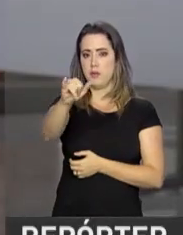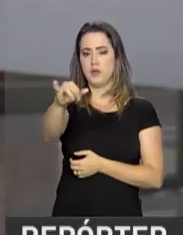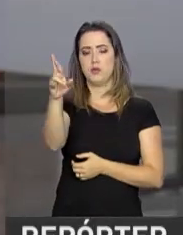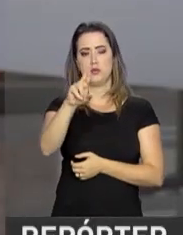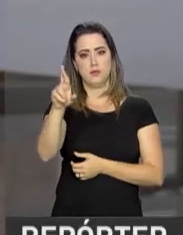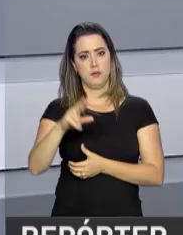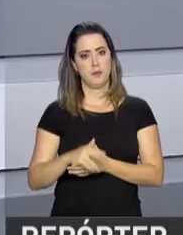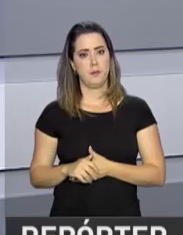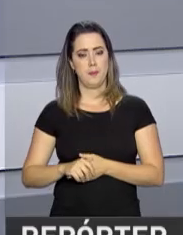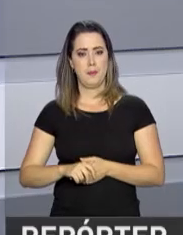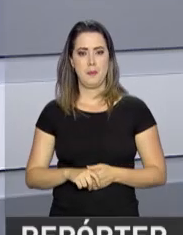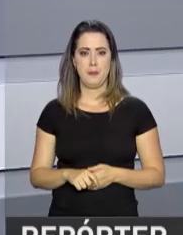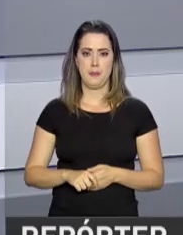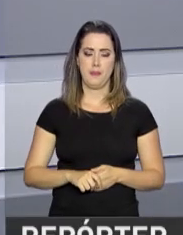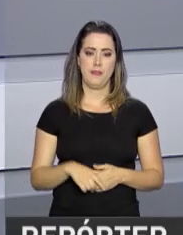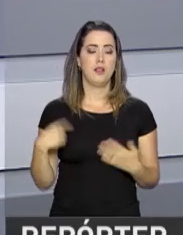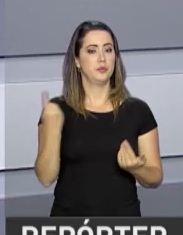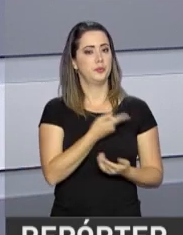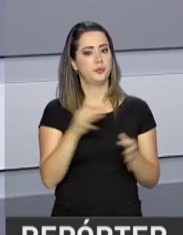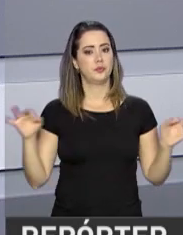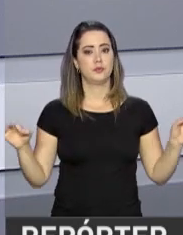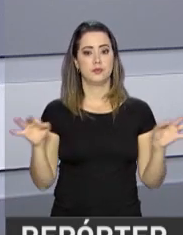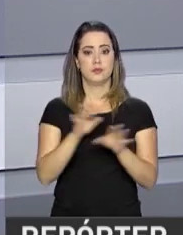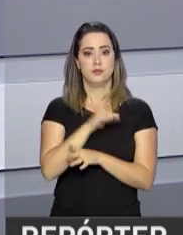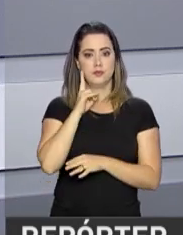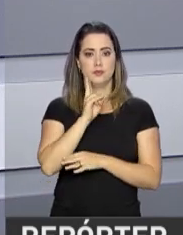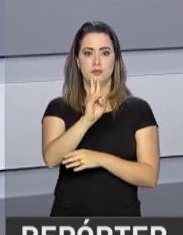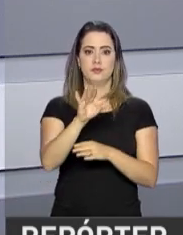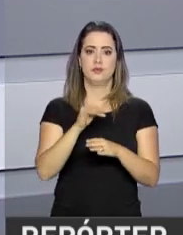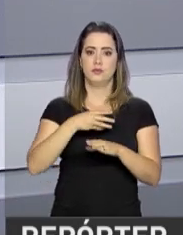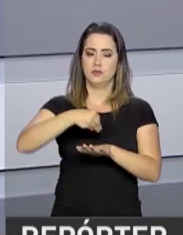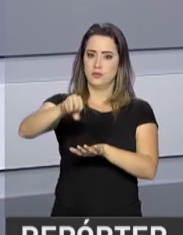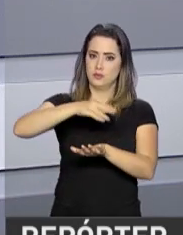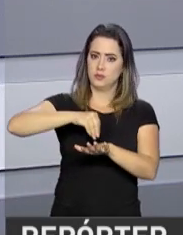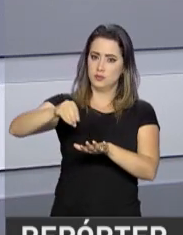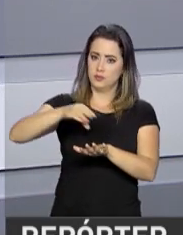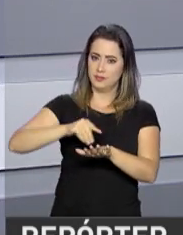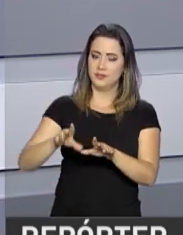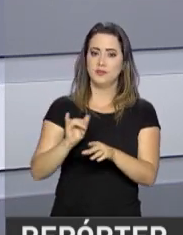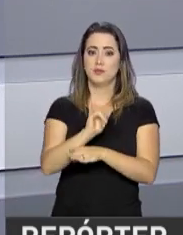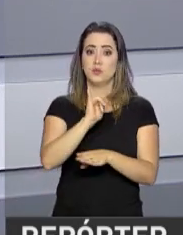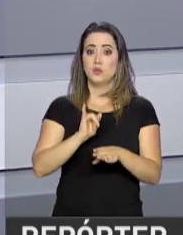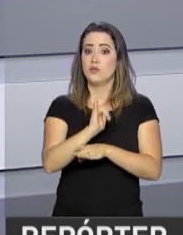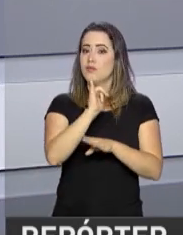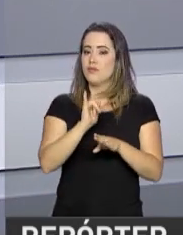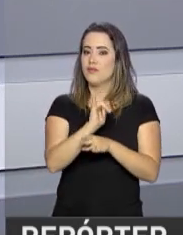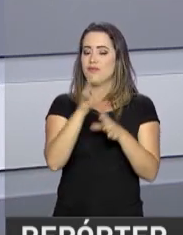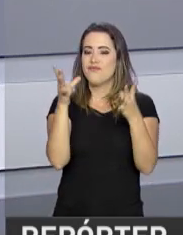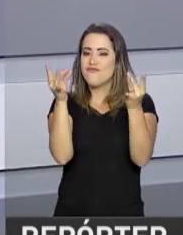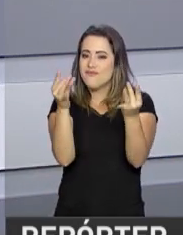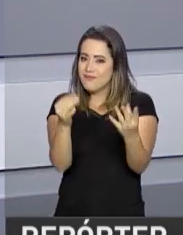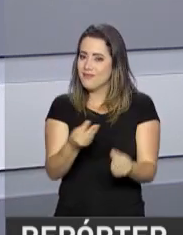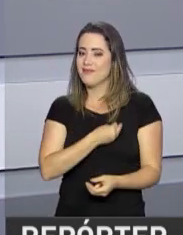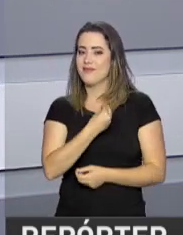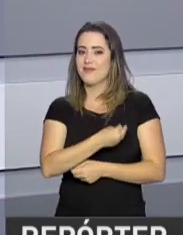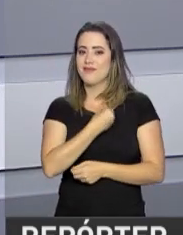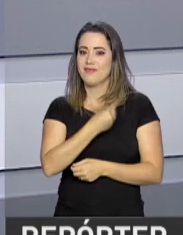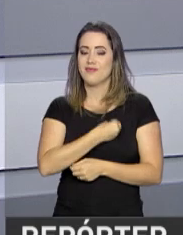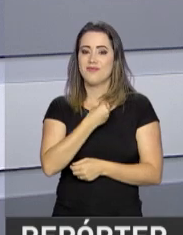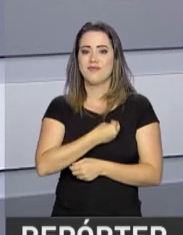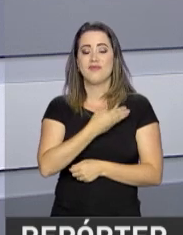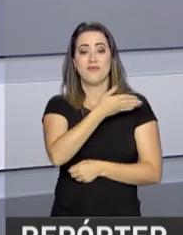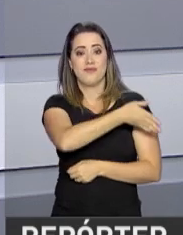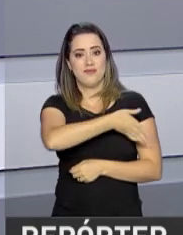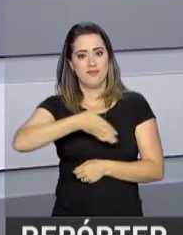nassif fernandes e nós ficamos por aqui você pode rever as reportagens no youtube e toda a nossa programação também pode ser assistido